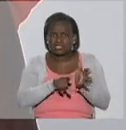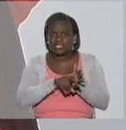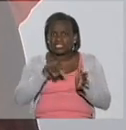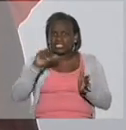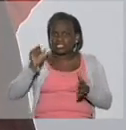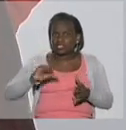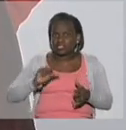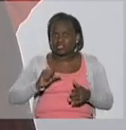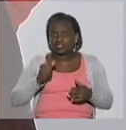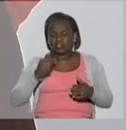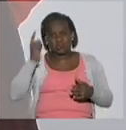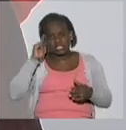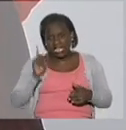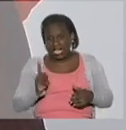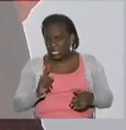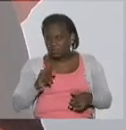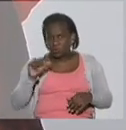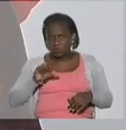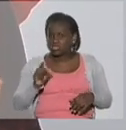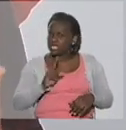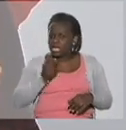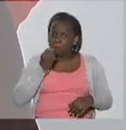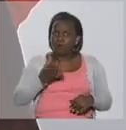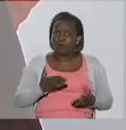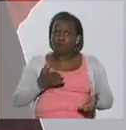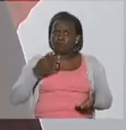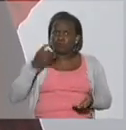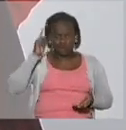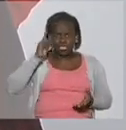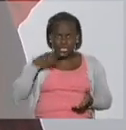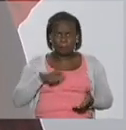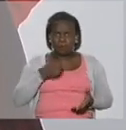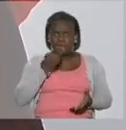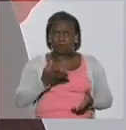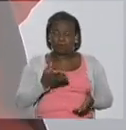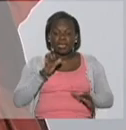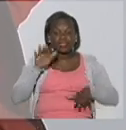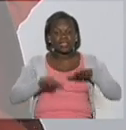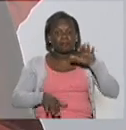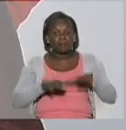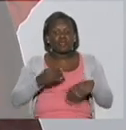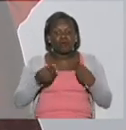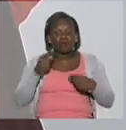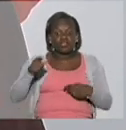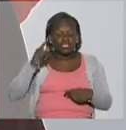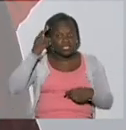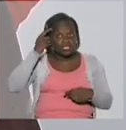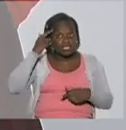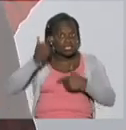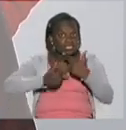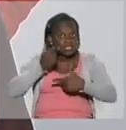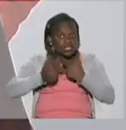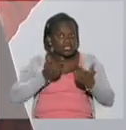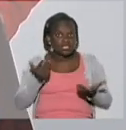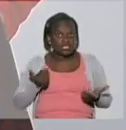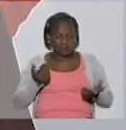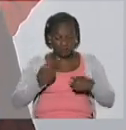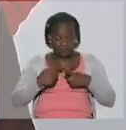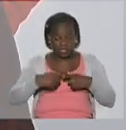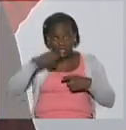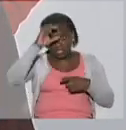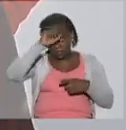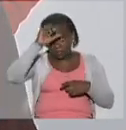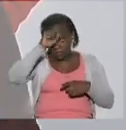da dúvida, do não saber. O não saber é a melhor coisa. Com certeza. Depende de como você vai trabalhar o não saber, né?